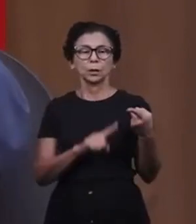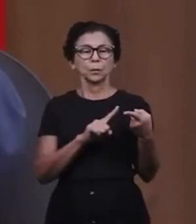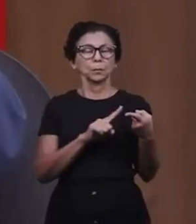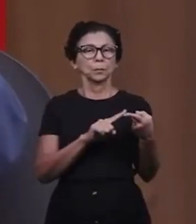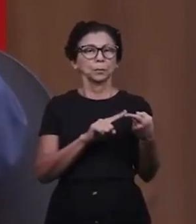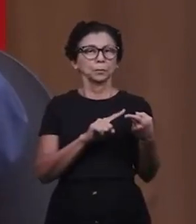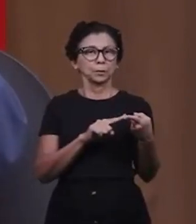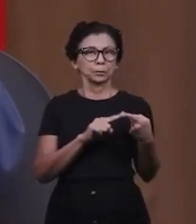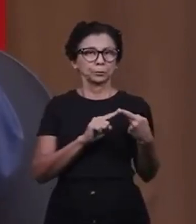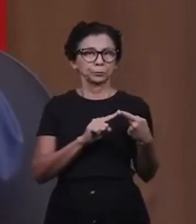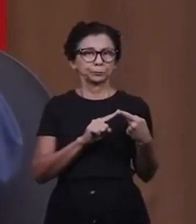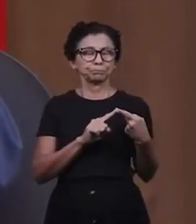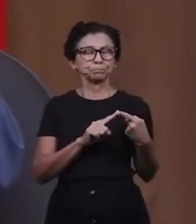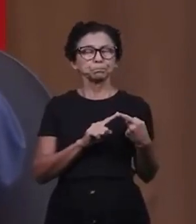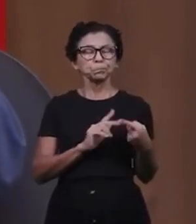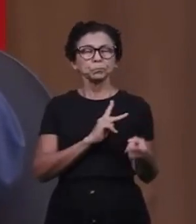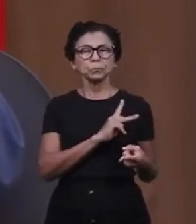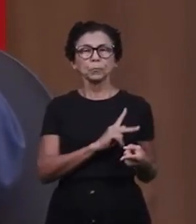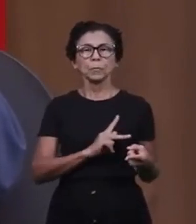com muita